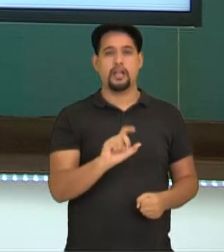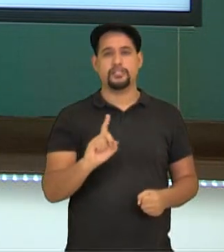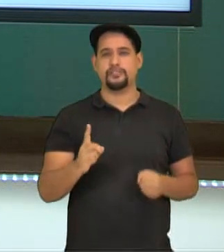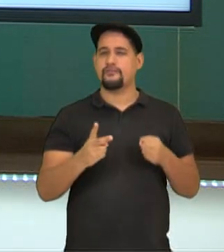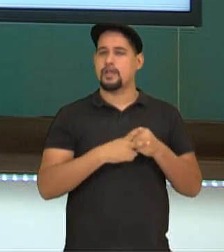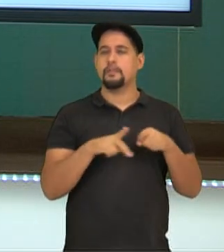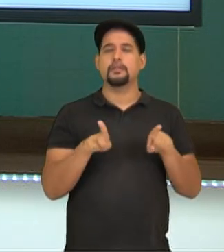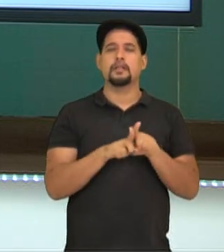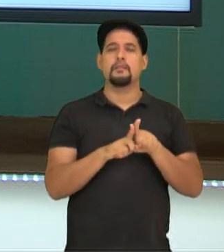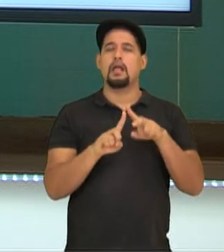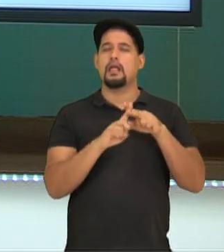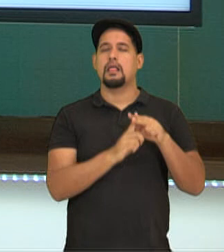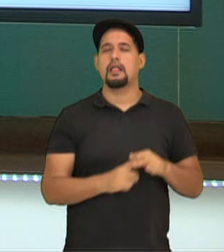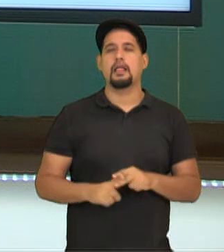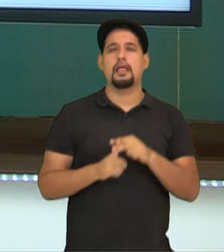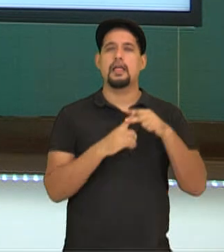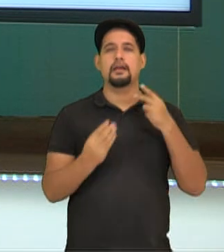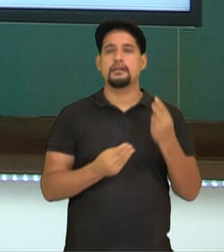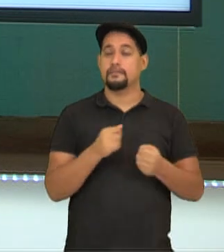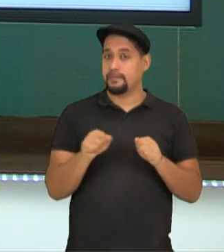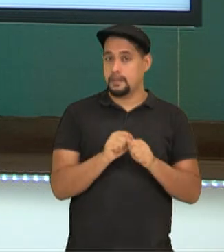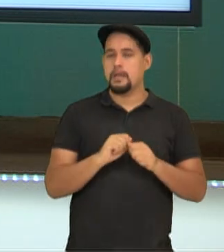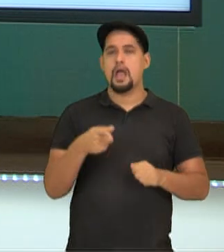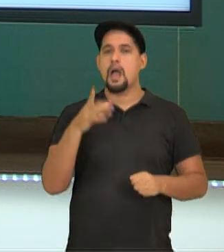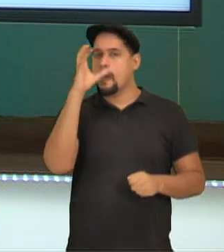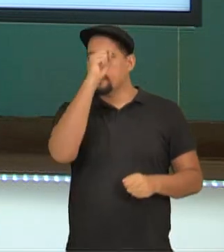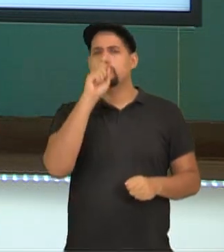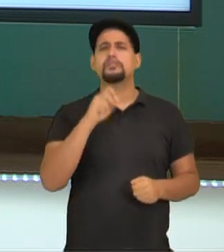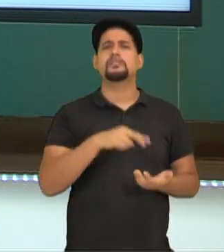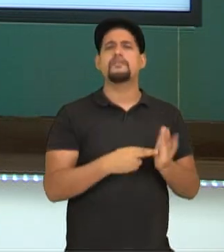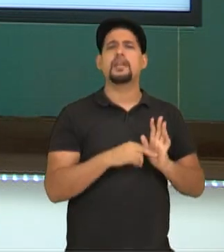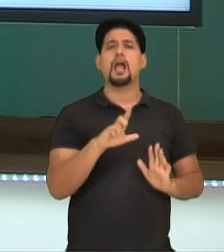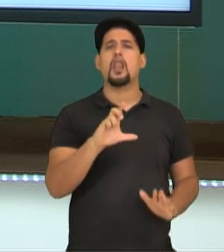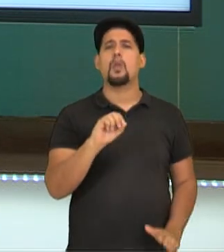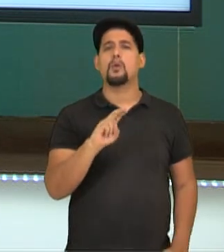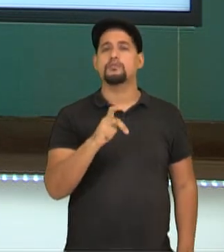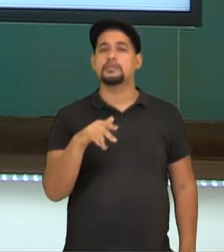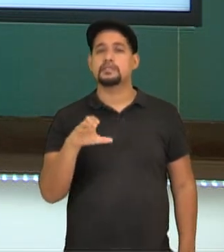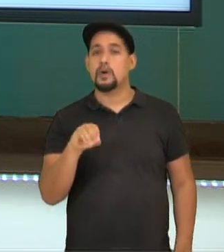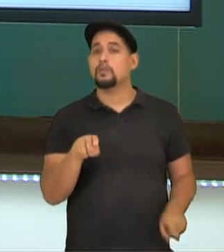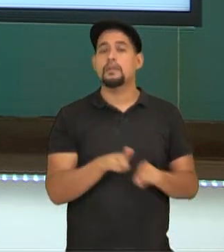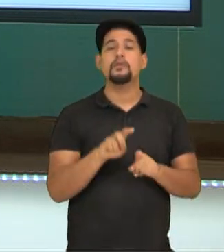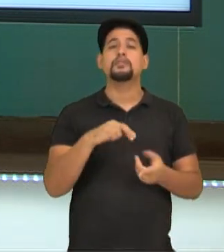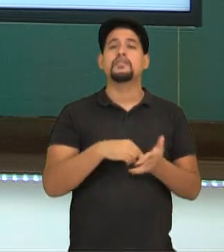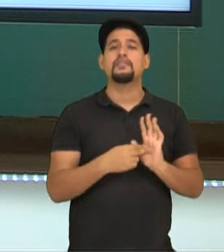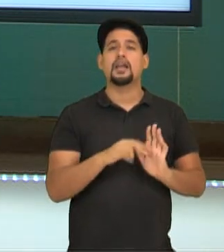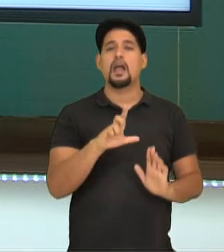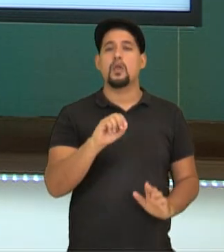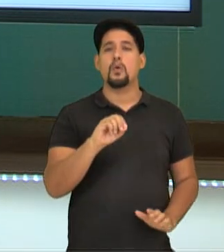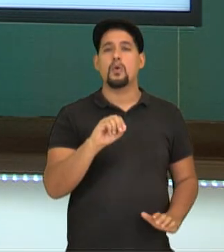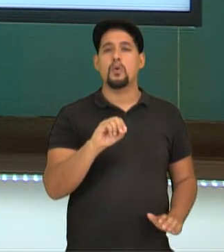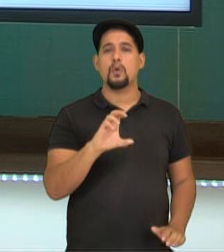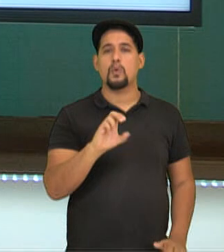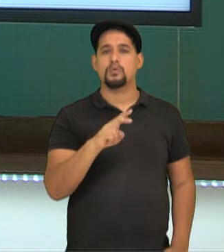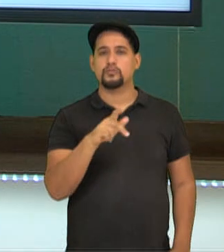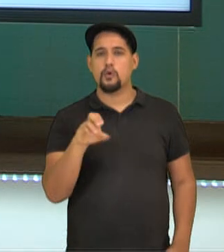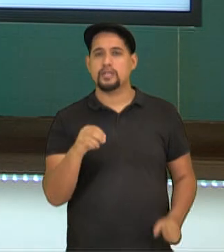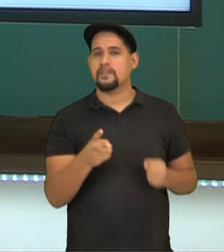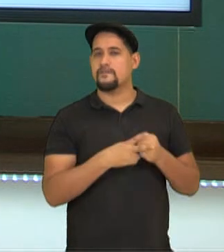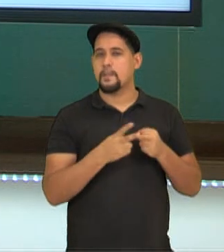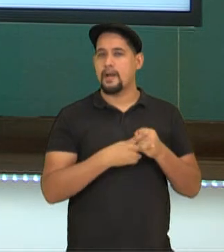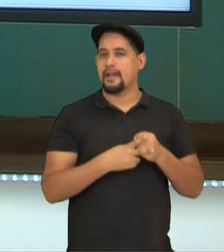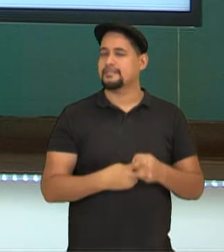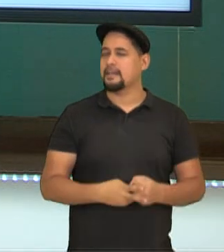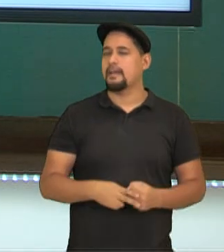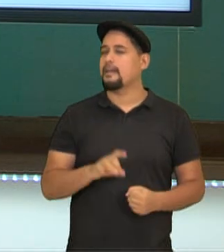suas funções. Também aprendemos o que é uma locução e o que são locuções